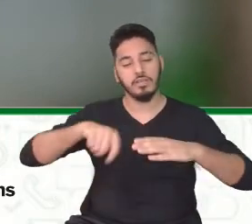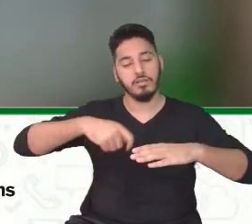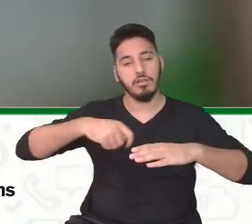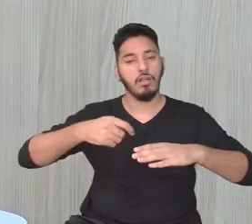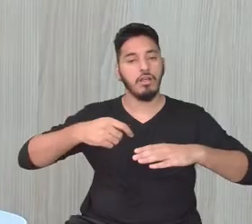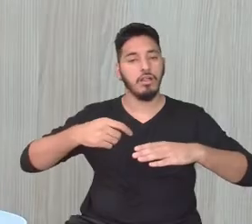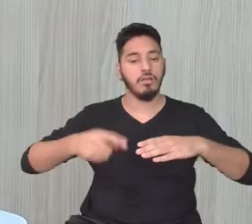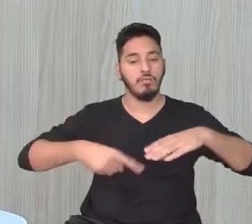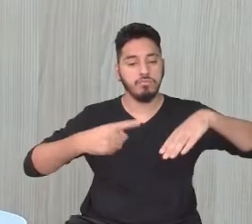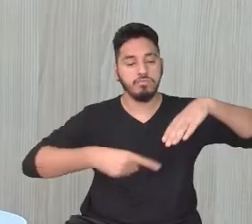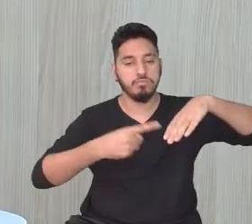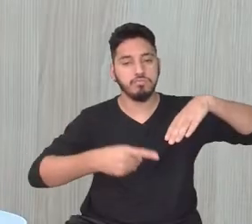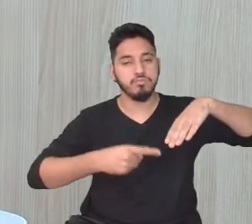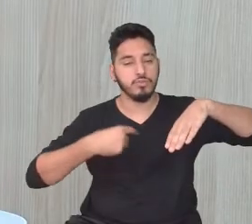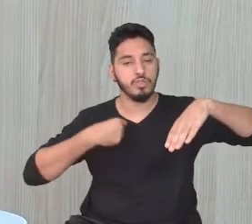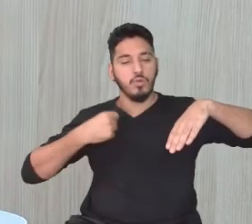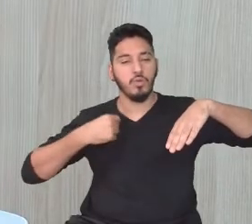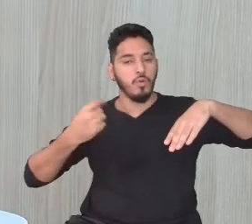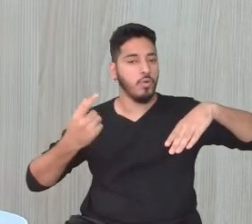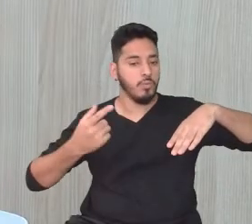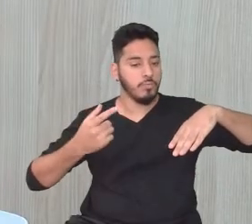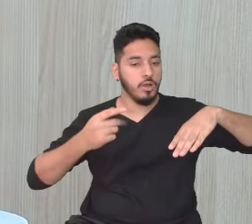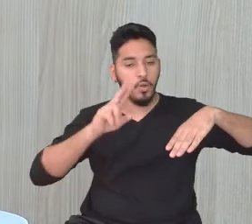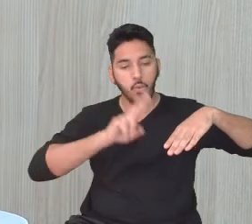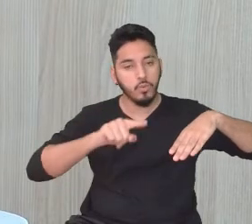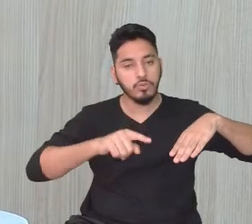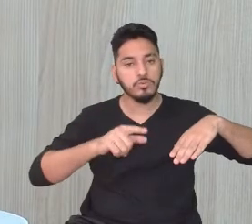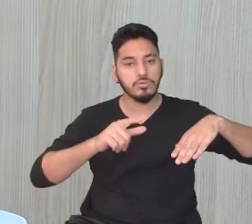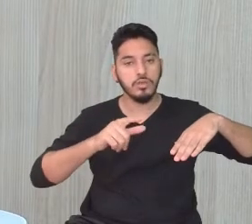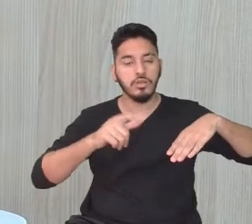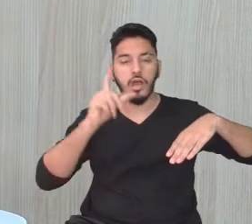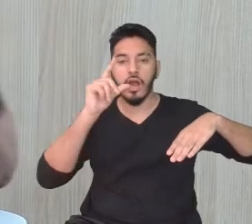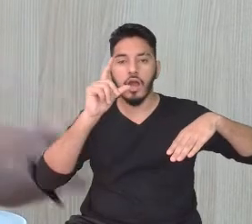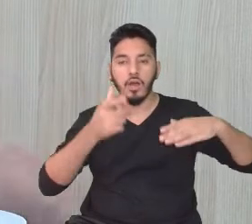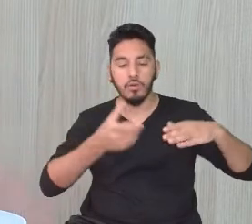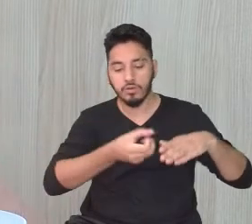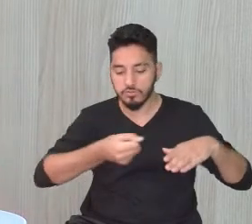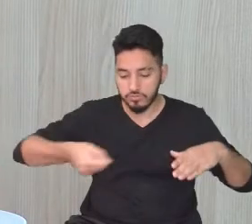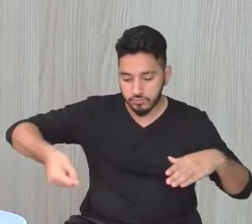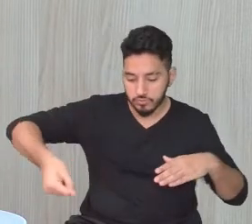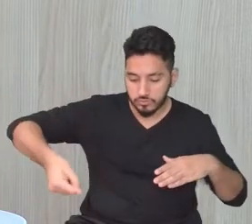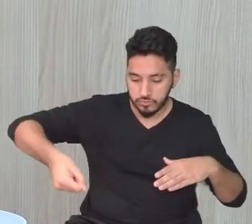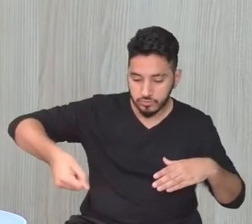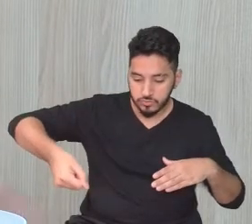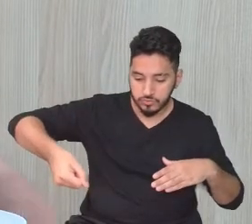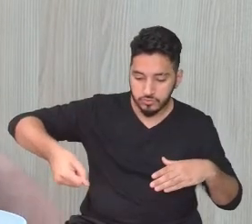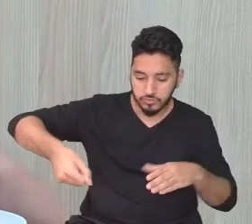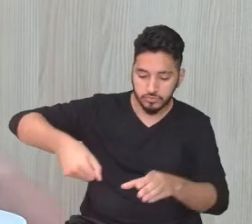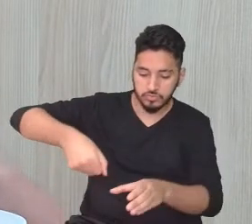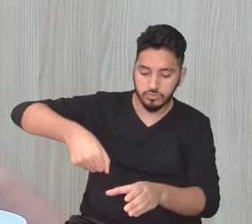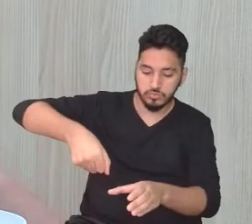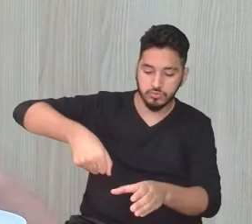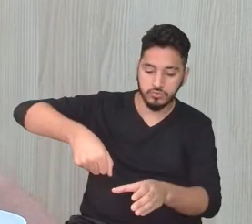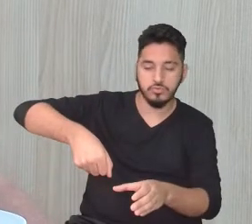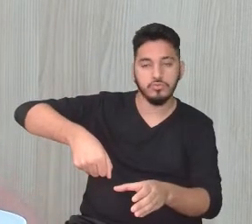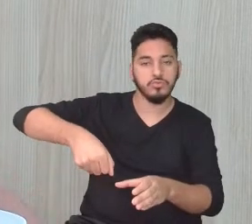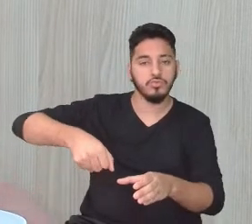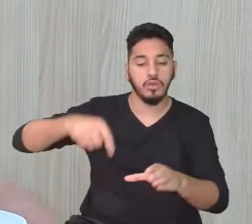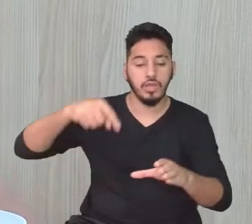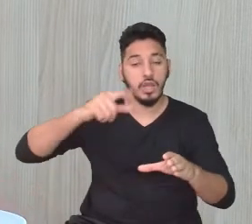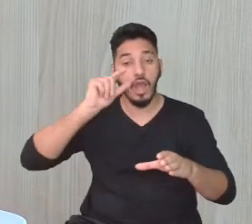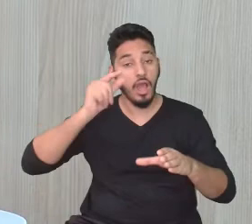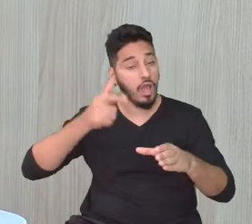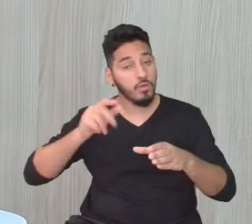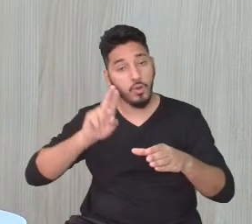Hospital cocô do cachorro tem um cachorro né porque é só paga a Mangueirinha e botar se no Balde Quando ela for jogar água para fora né